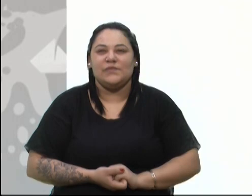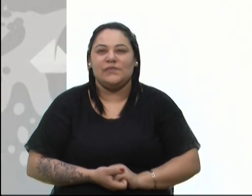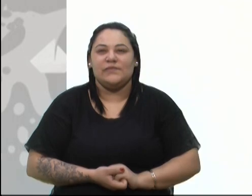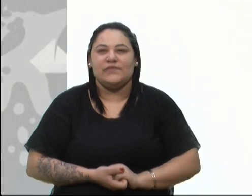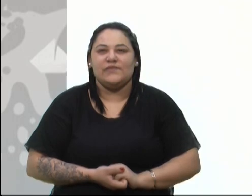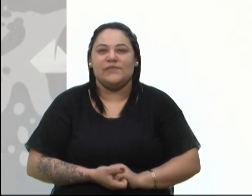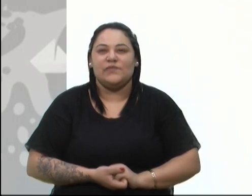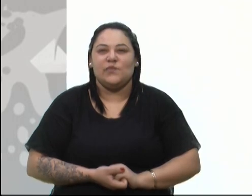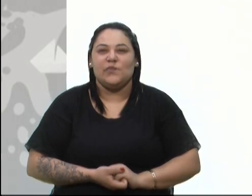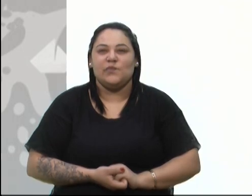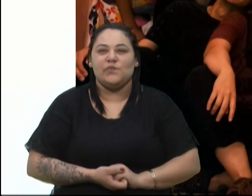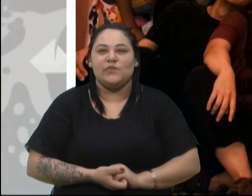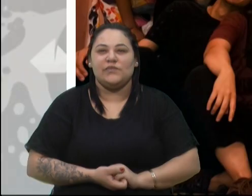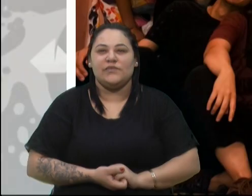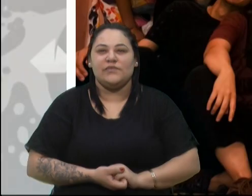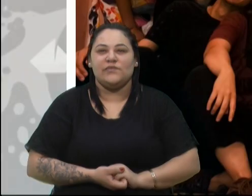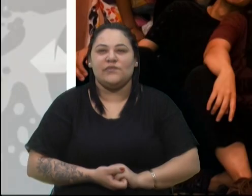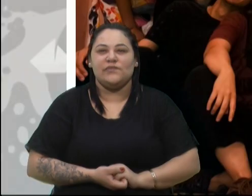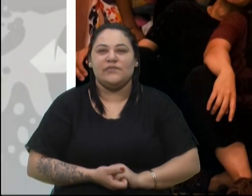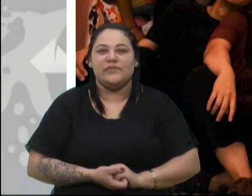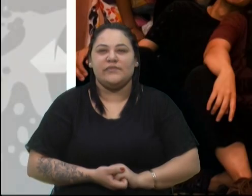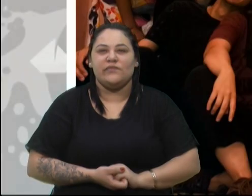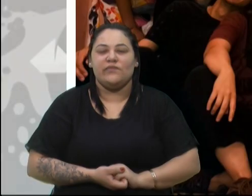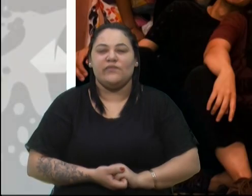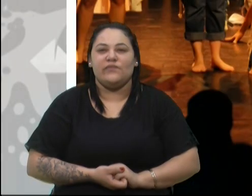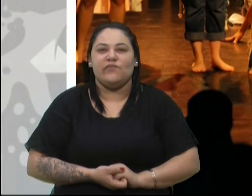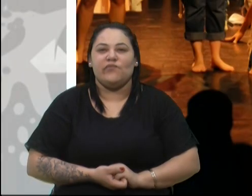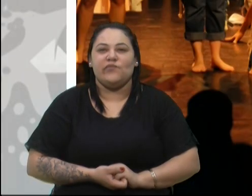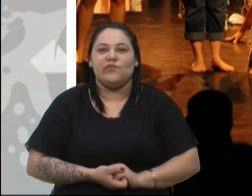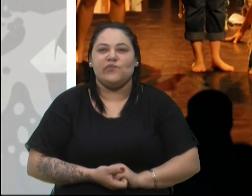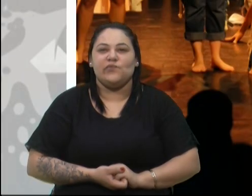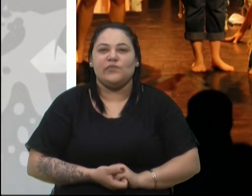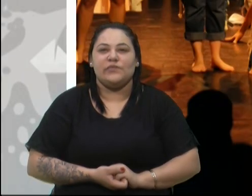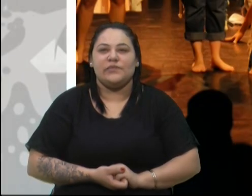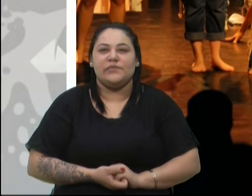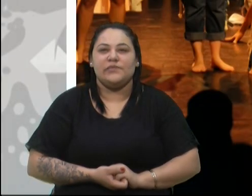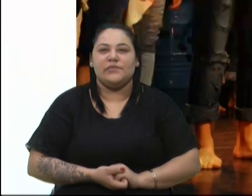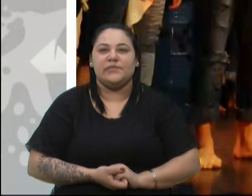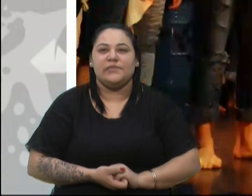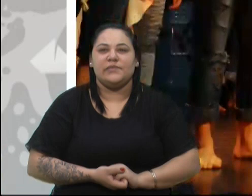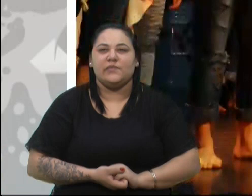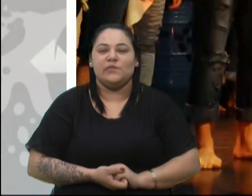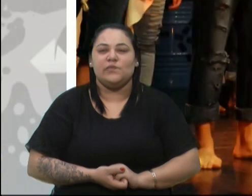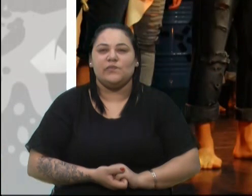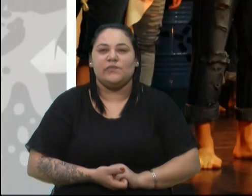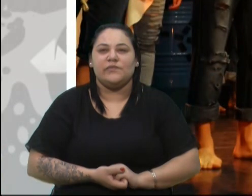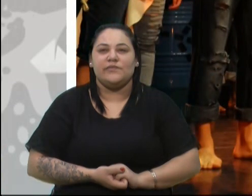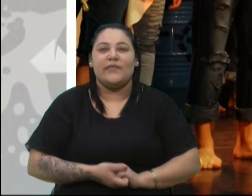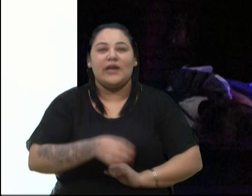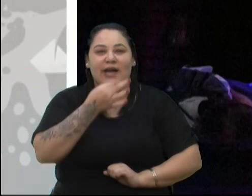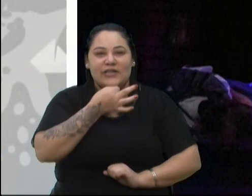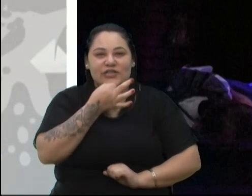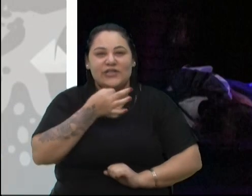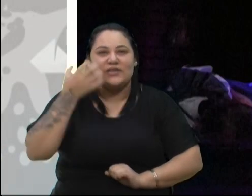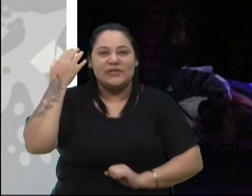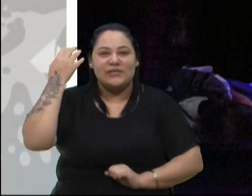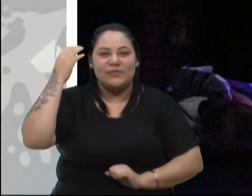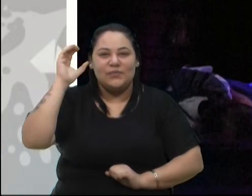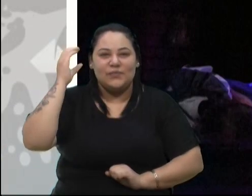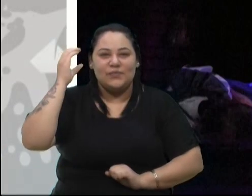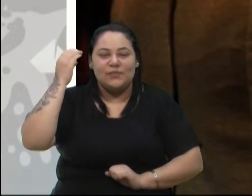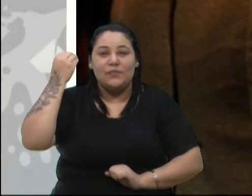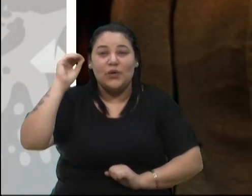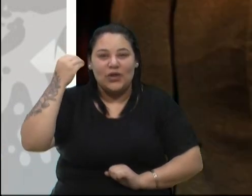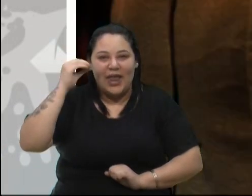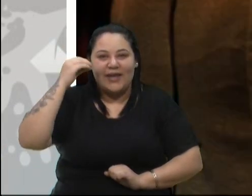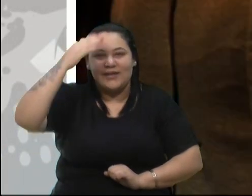de momentos em palcos daqui da região, né, de Caxias e Porto Alegre, mas tem também Curitiba, onde a gente pôde levar nosso trabalho.